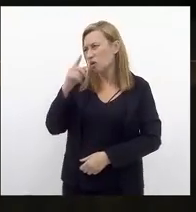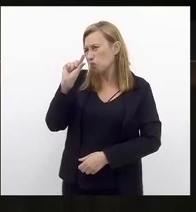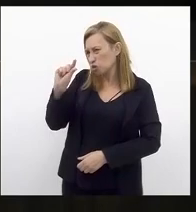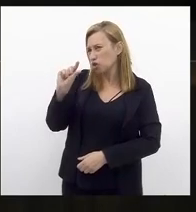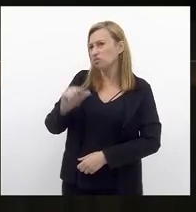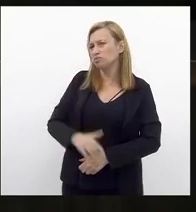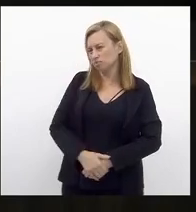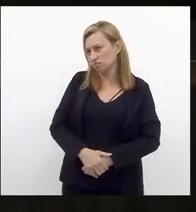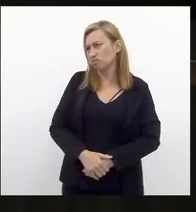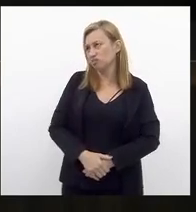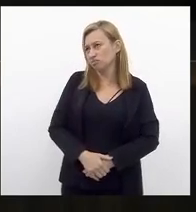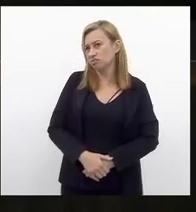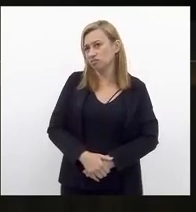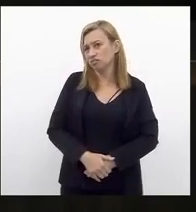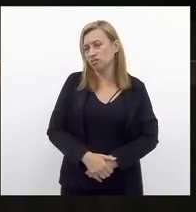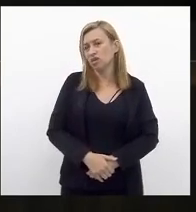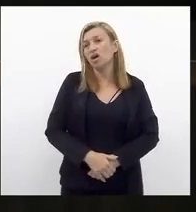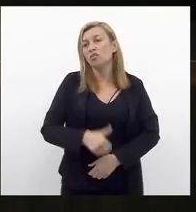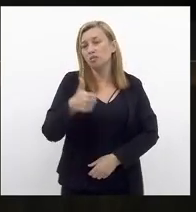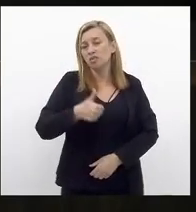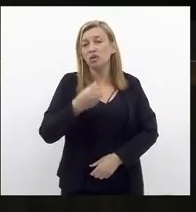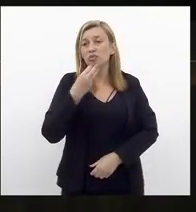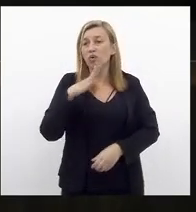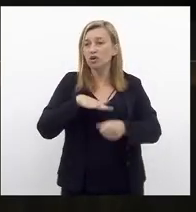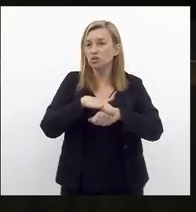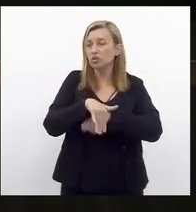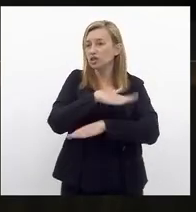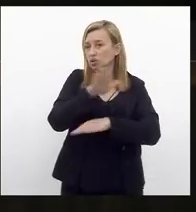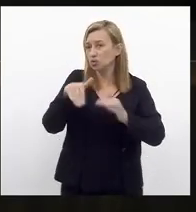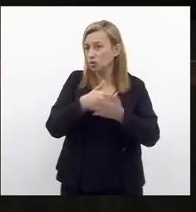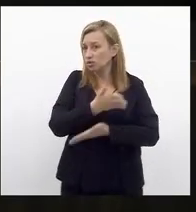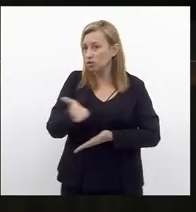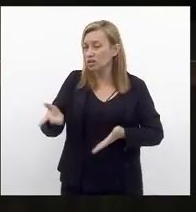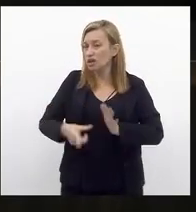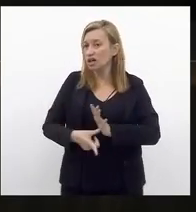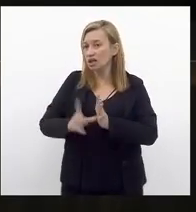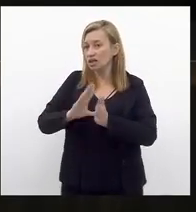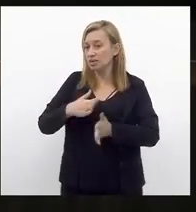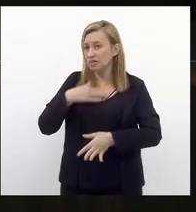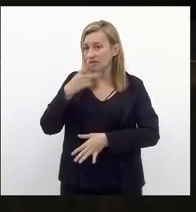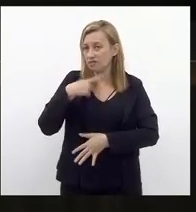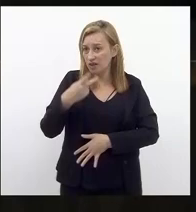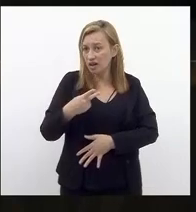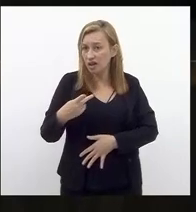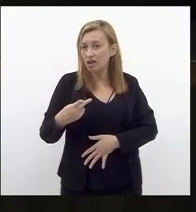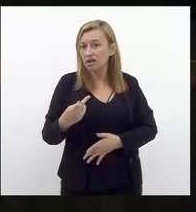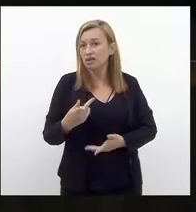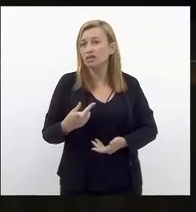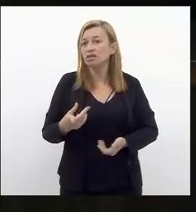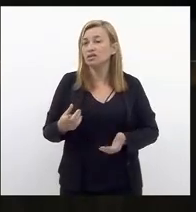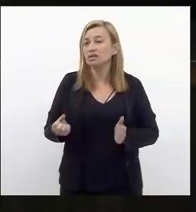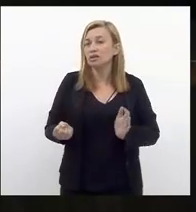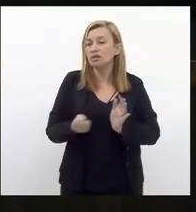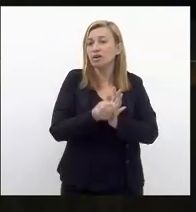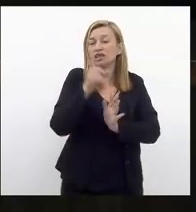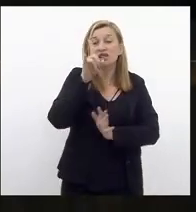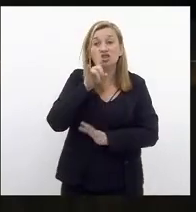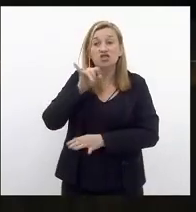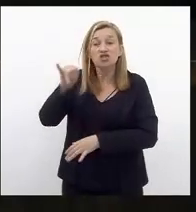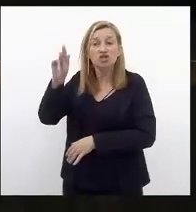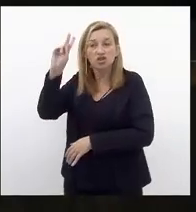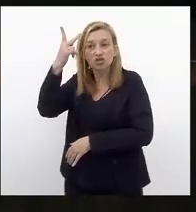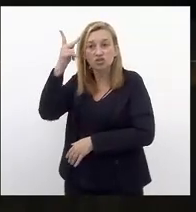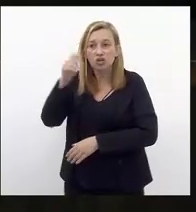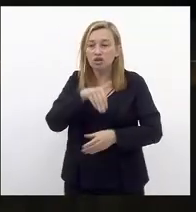né primeiro Boa noite a todas e todos antes de começar a minha fala que marca esse de histórico